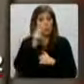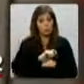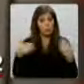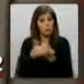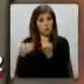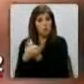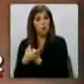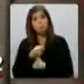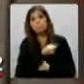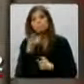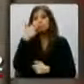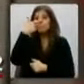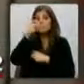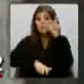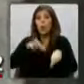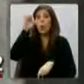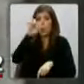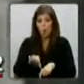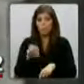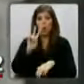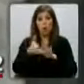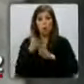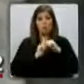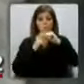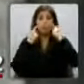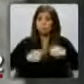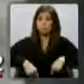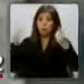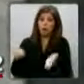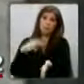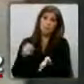nas urgências hospitalares públicas à espera de atendimento médico.